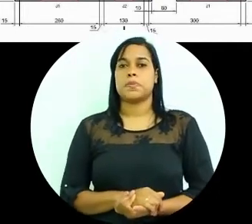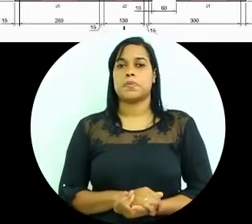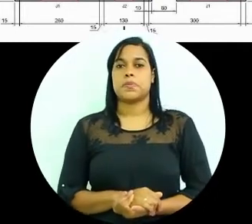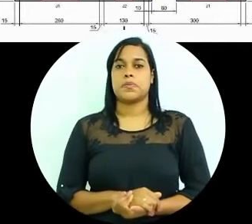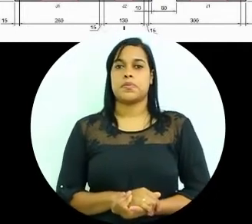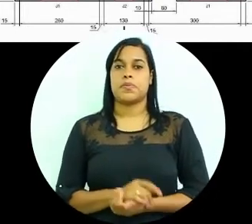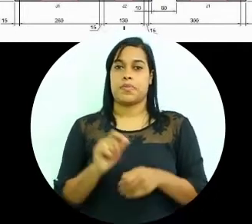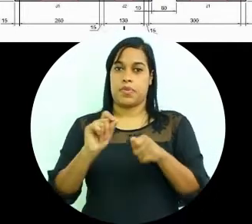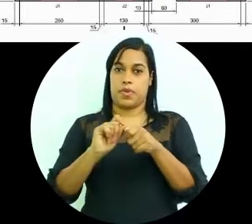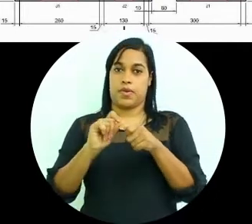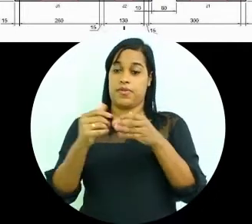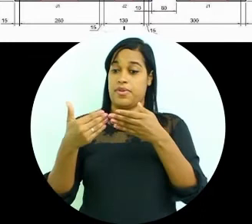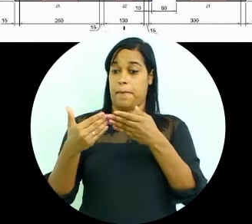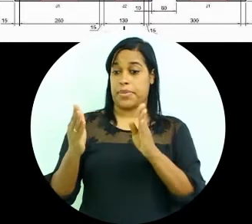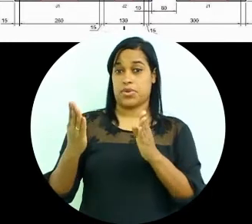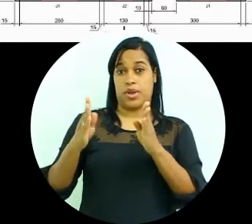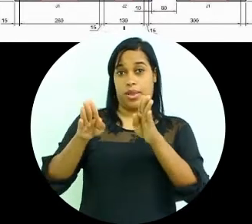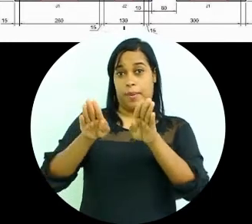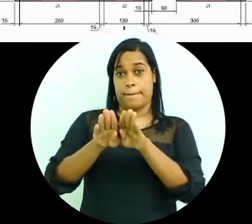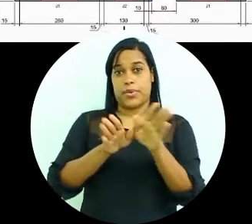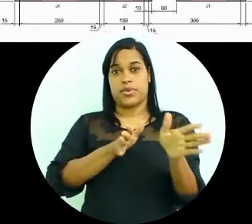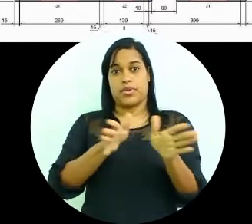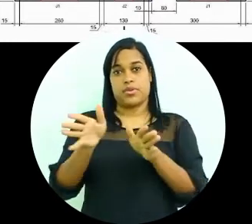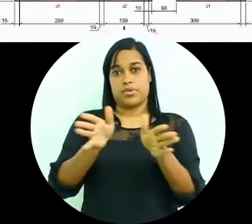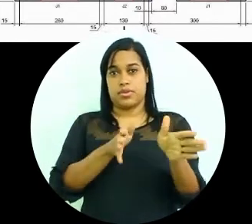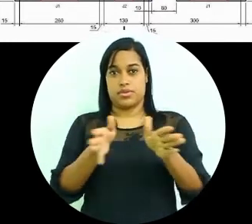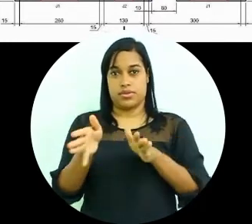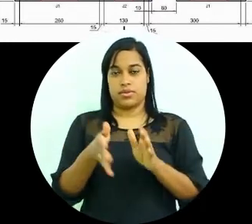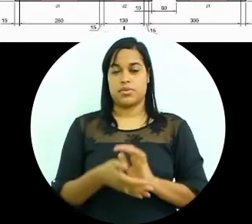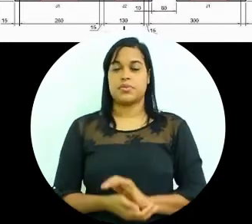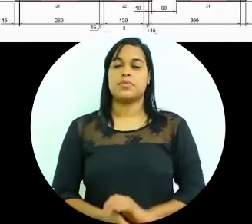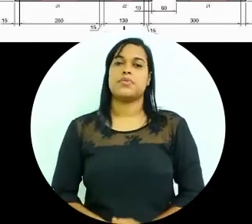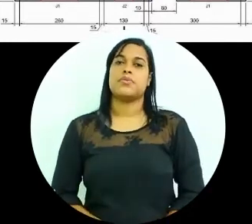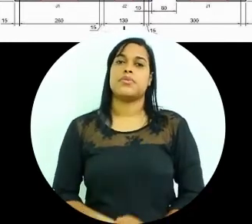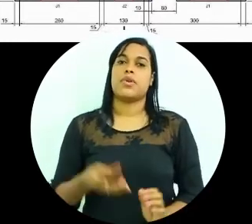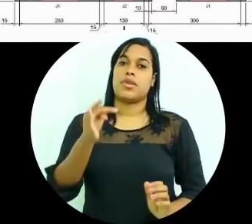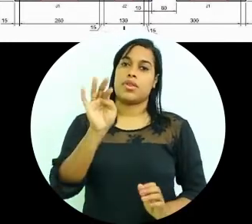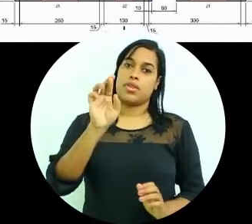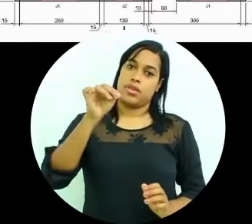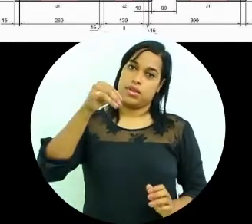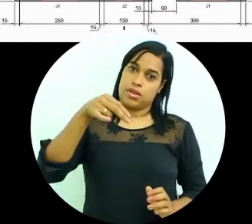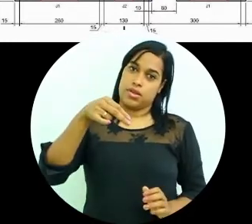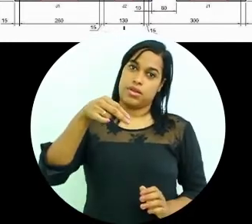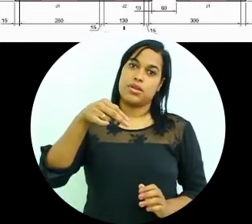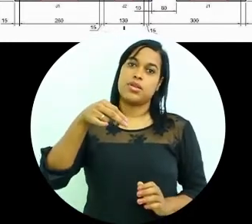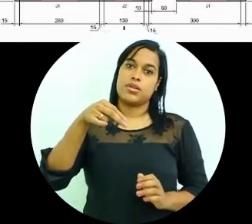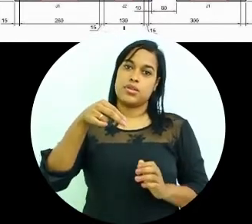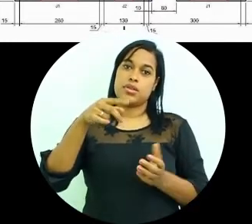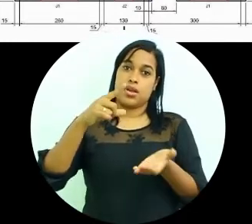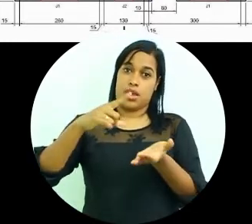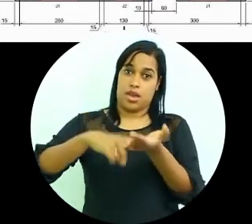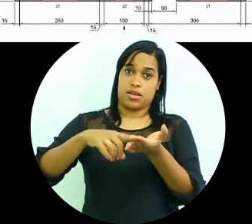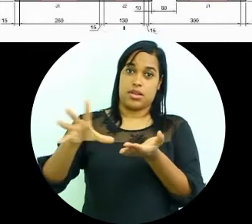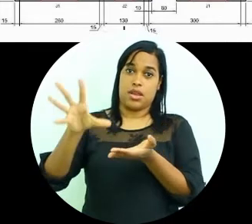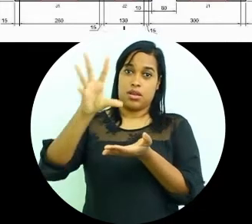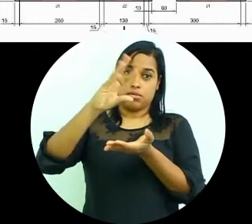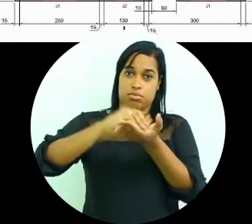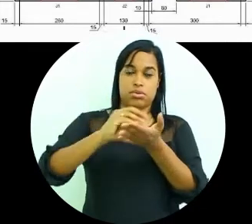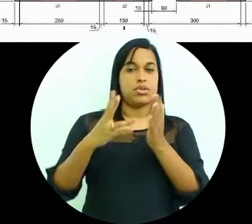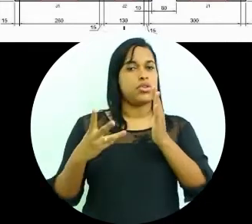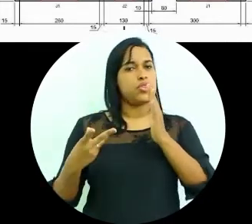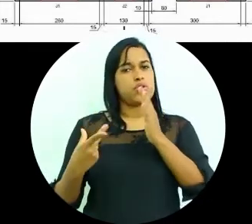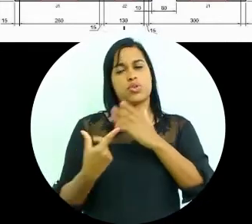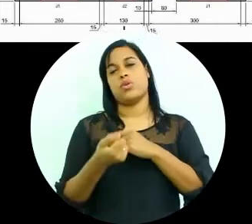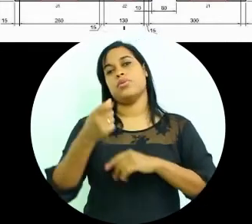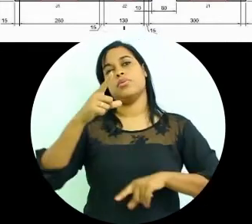para fazer a abertura da porta de acesso. Trim, TR, Enter, vou fazer a